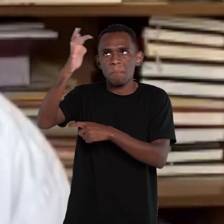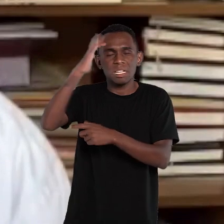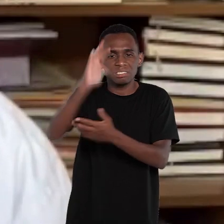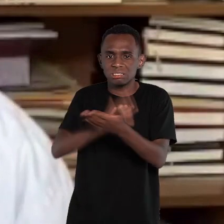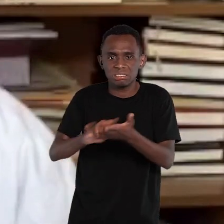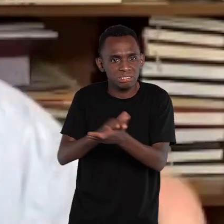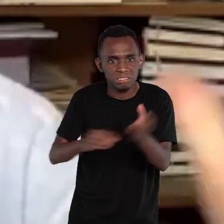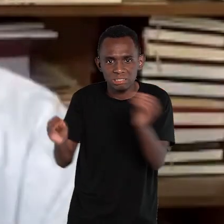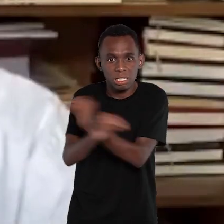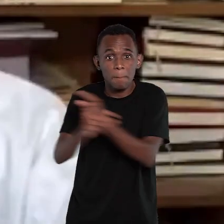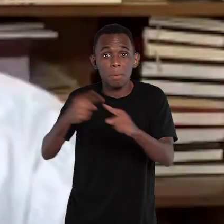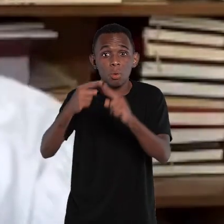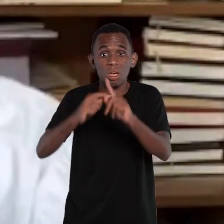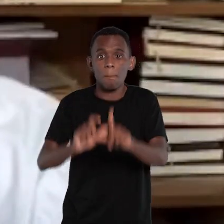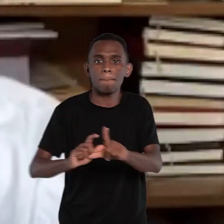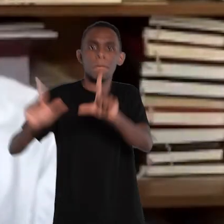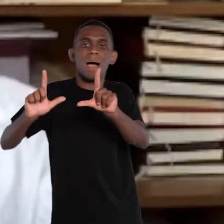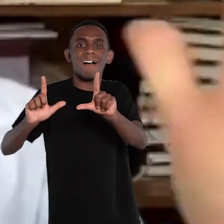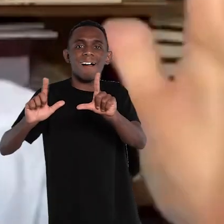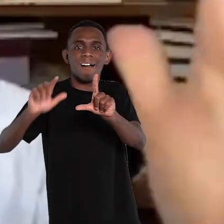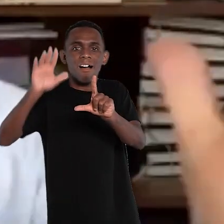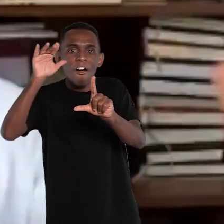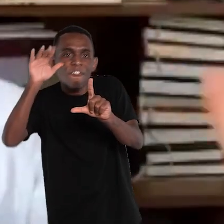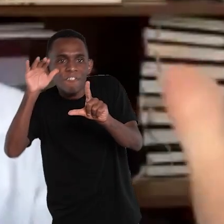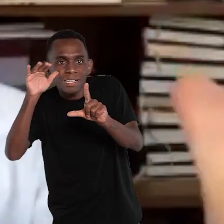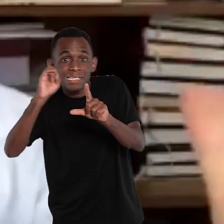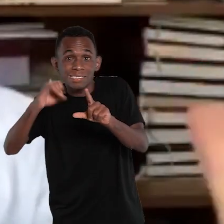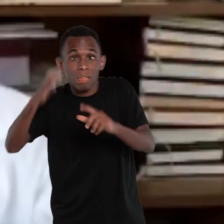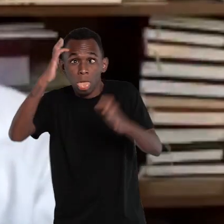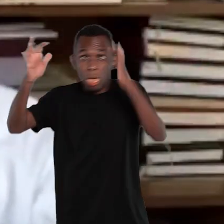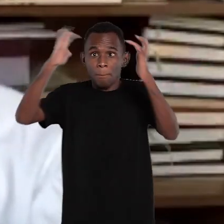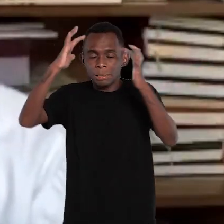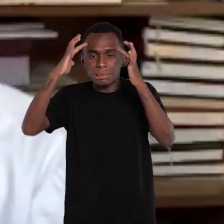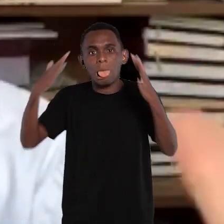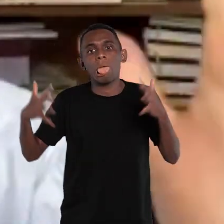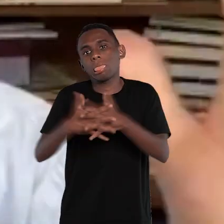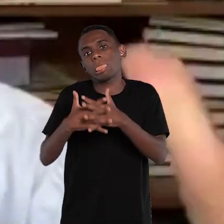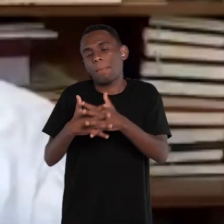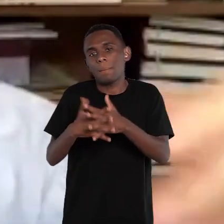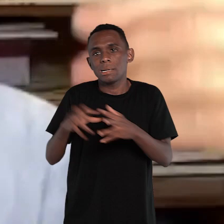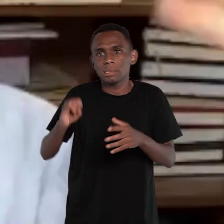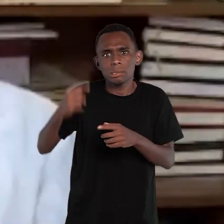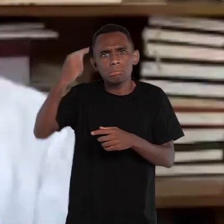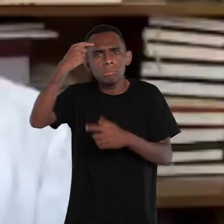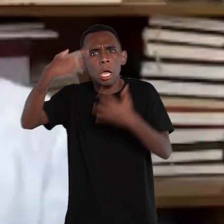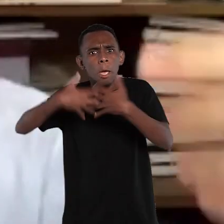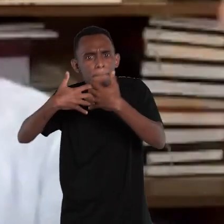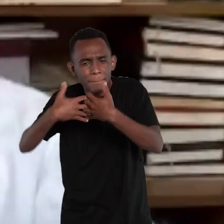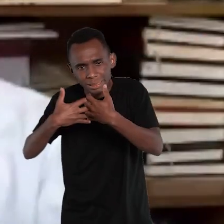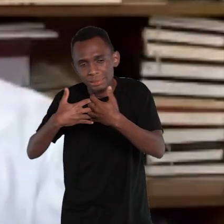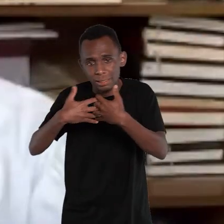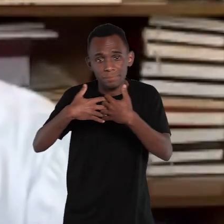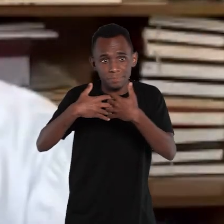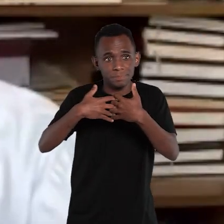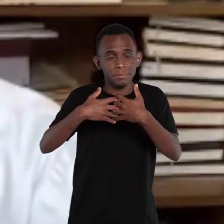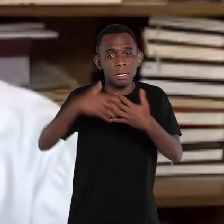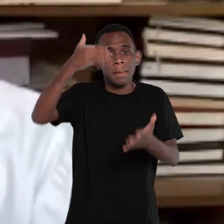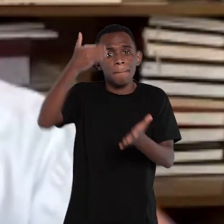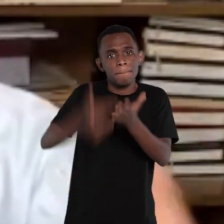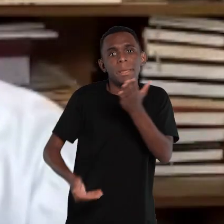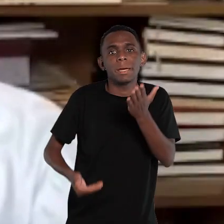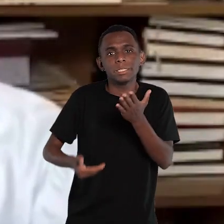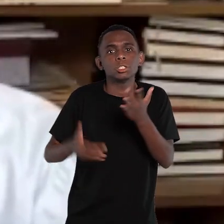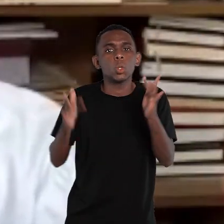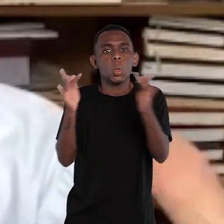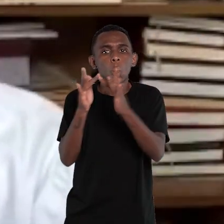da imaginação. Está tudo ali na tela. A imaginação, nesse momento, atrapalha. Se você começar a pensar para além do que está sendo mostrado,